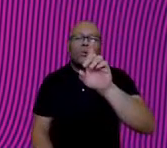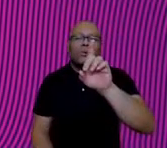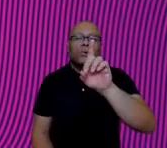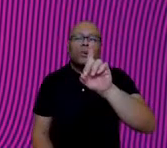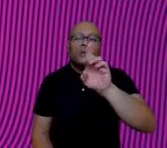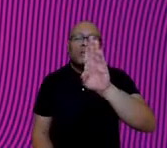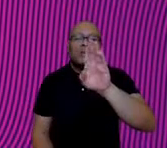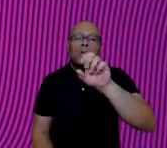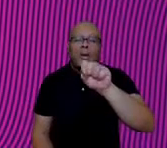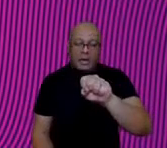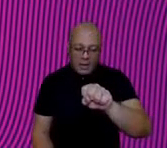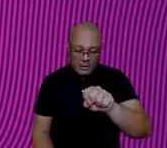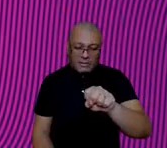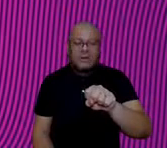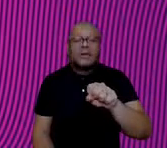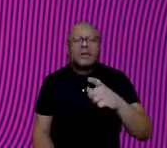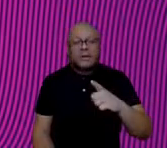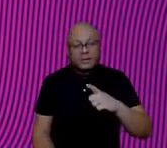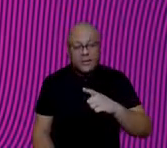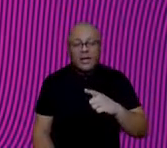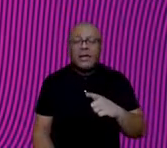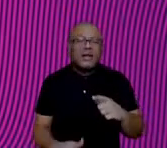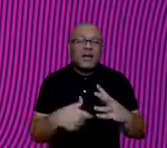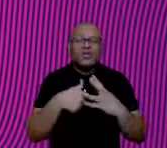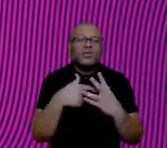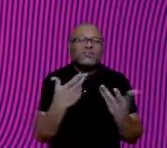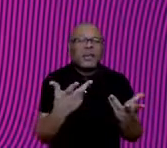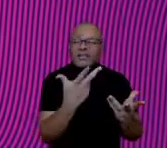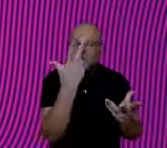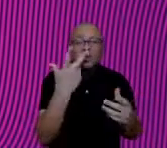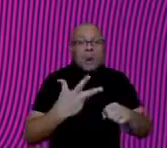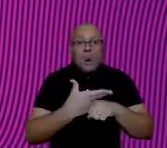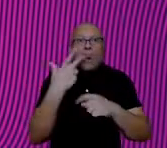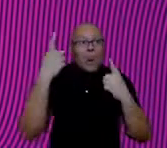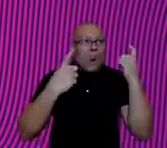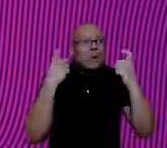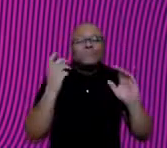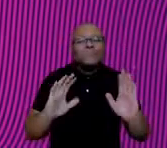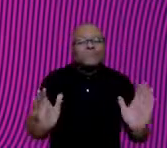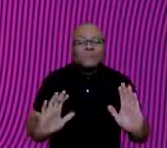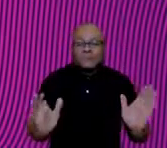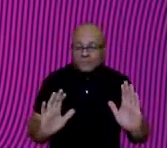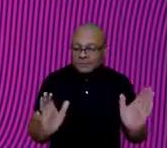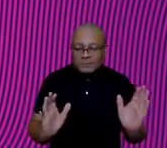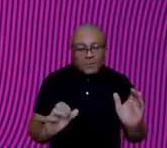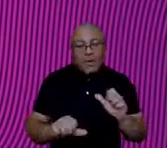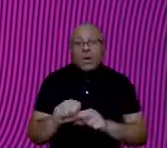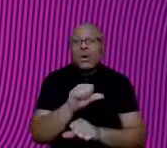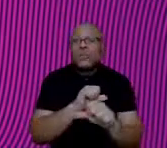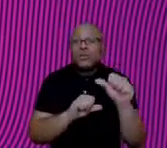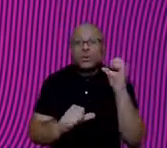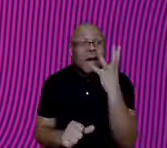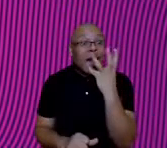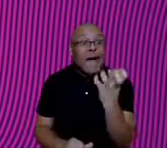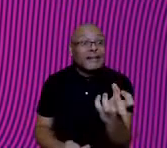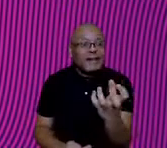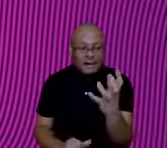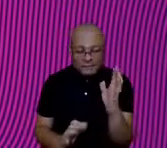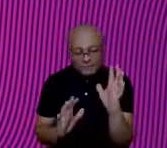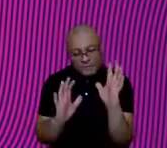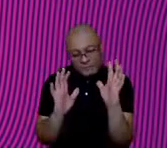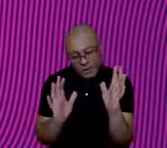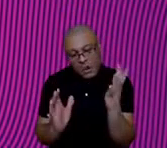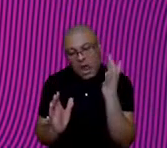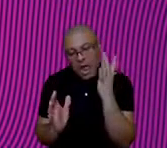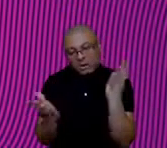Que saiu da moda, assim, não é mais uma coisa... Em geral, esses temas polêmicos, eles atraem mais os pacientes. Então, acho que ultimamente o que